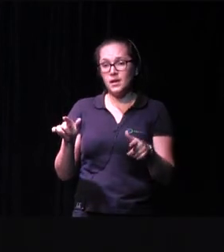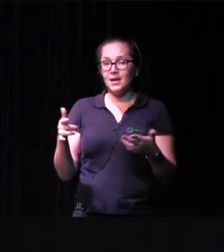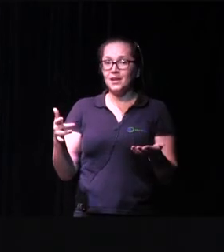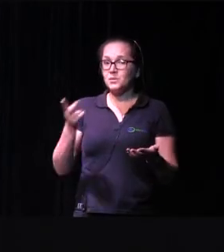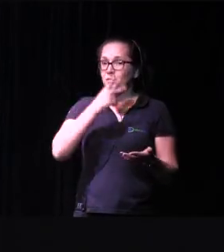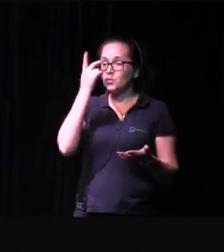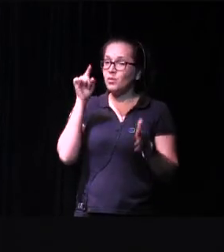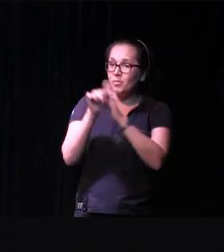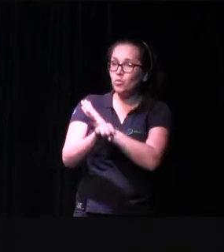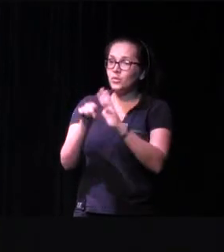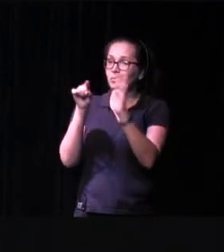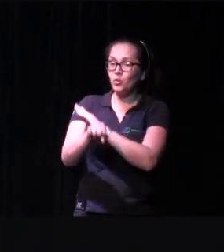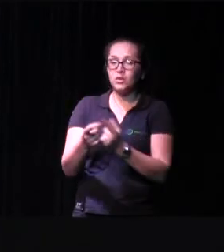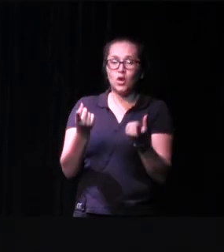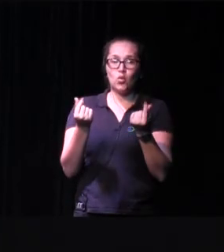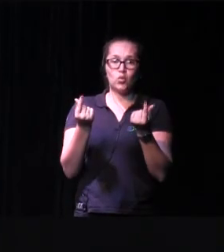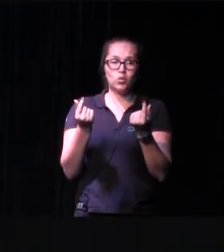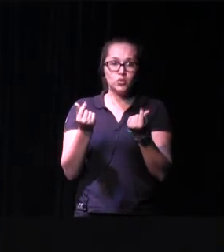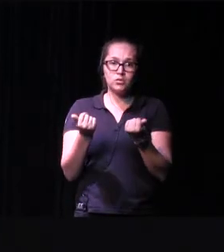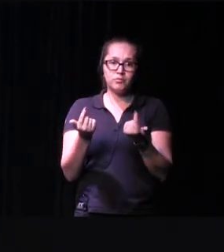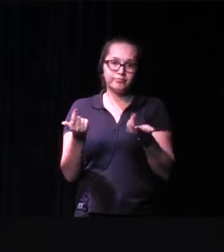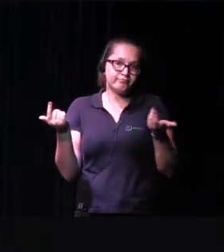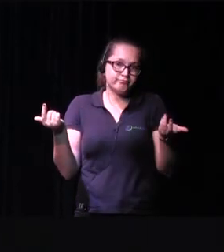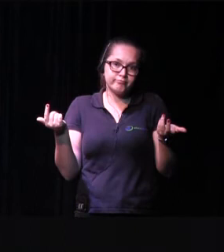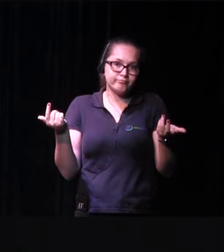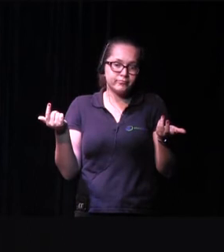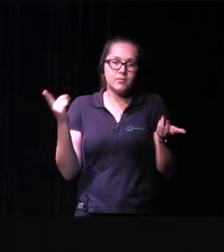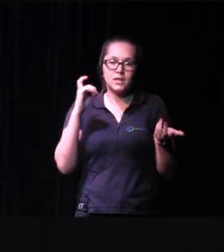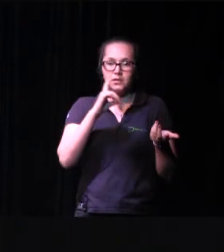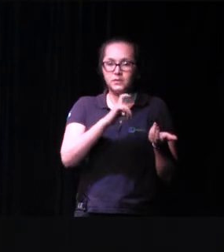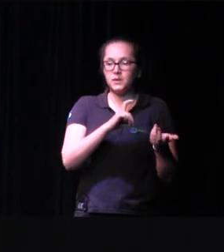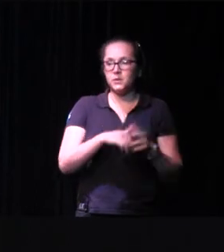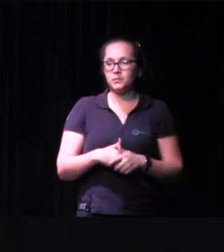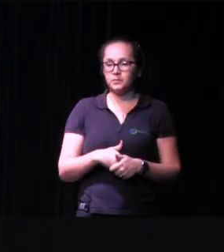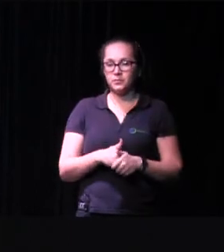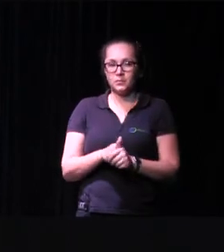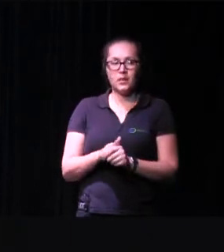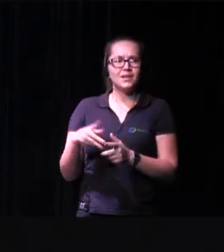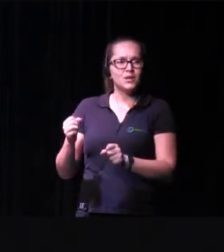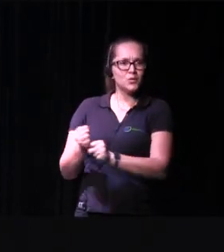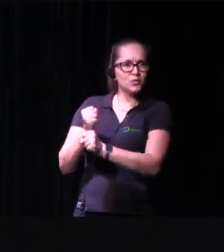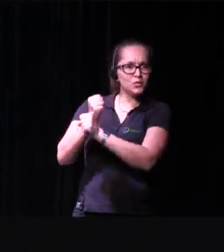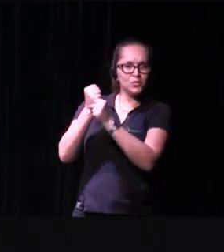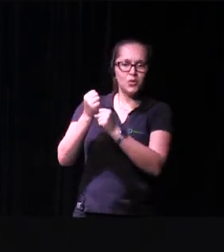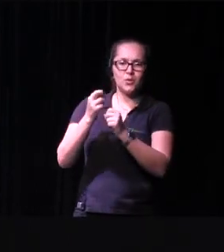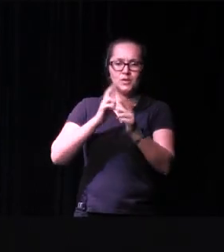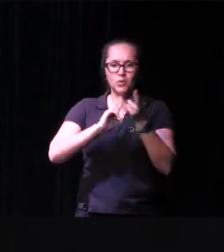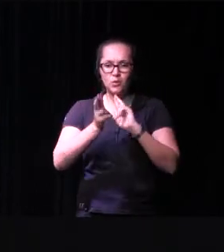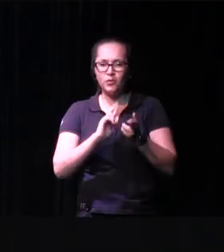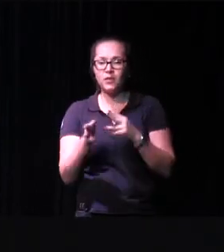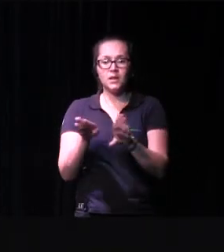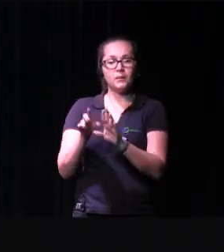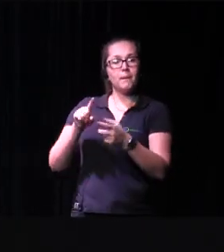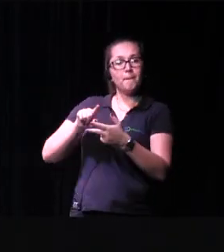construções das rodovias e manutenção, mas, quando fala em